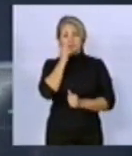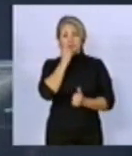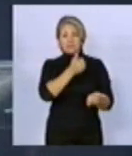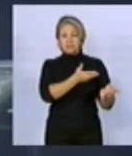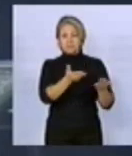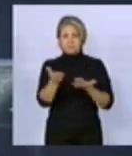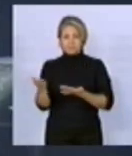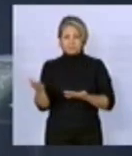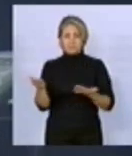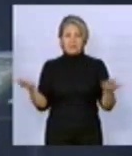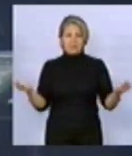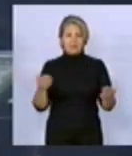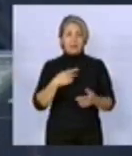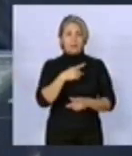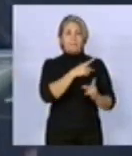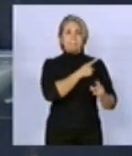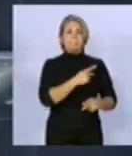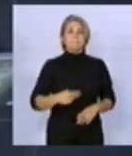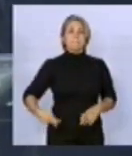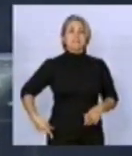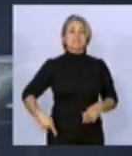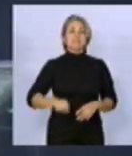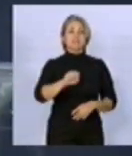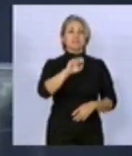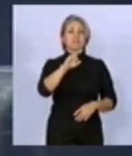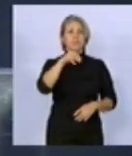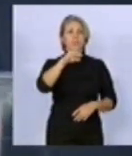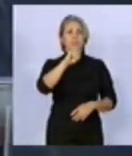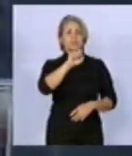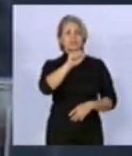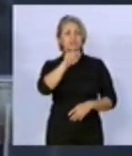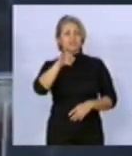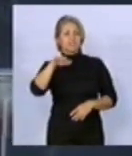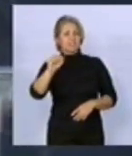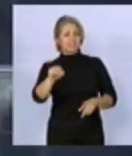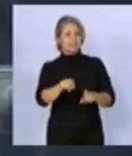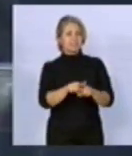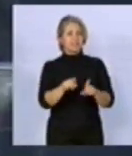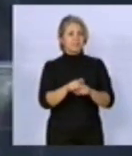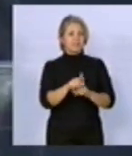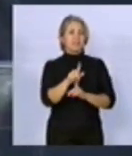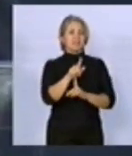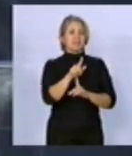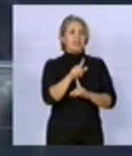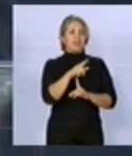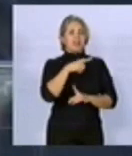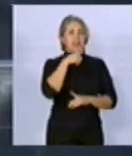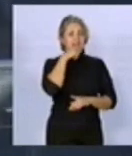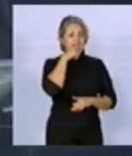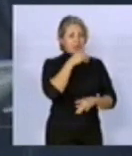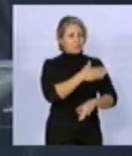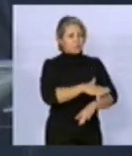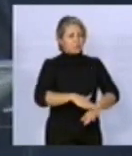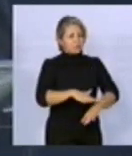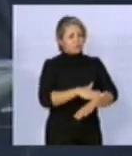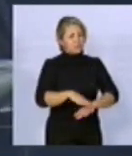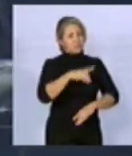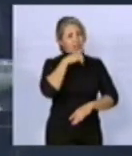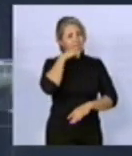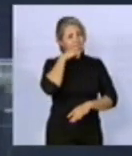eu sou presidente da cirurgia do vale do mogi uma região